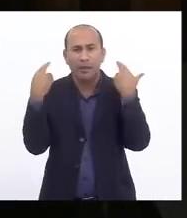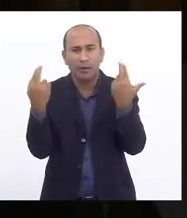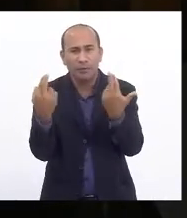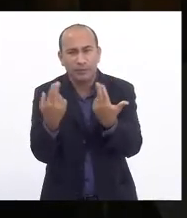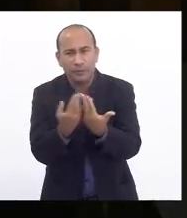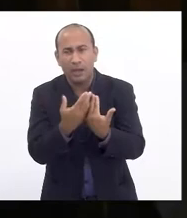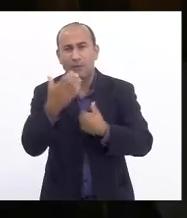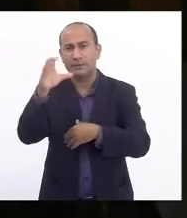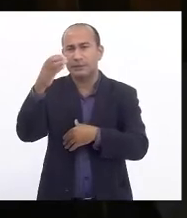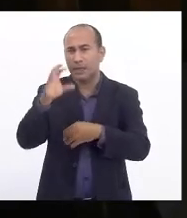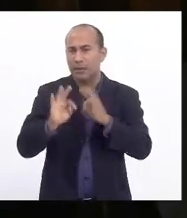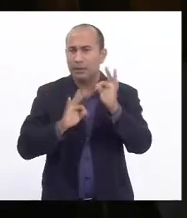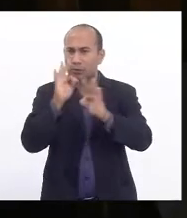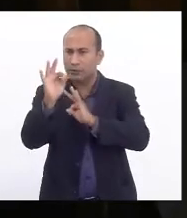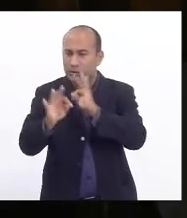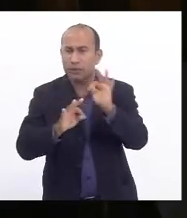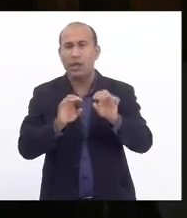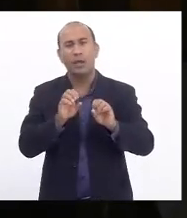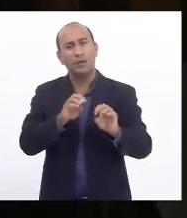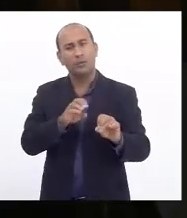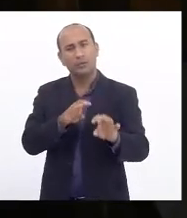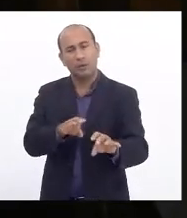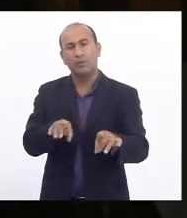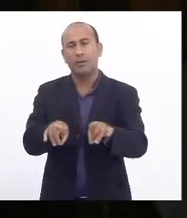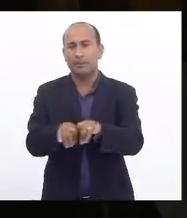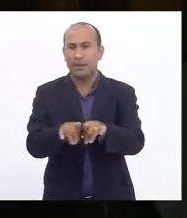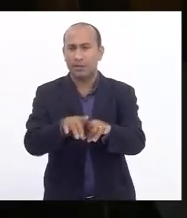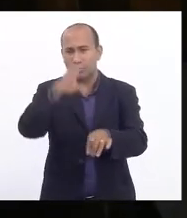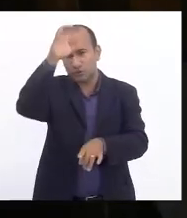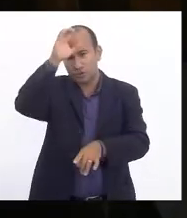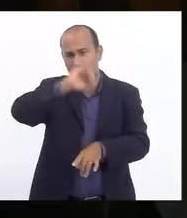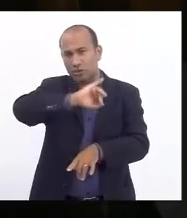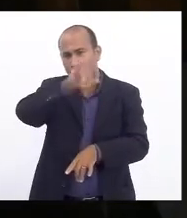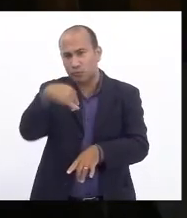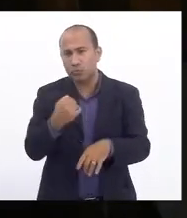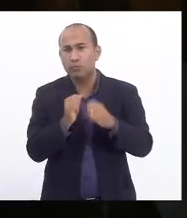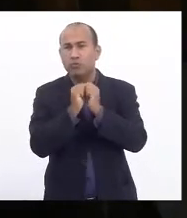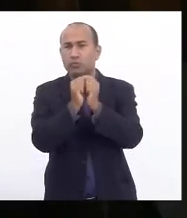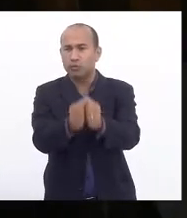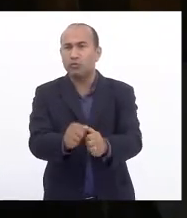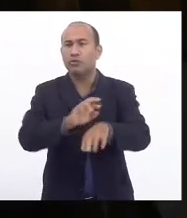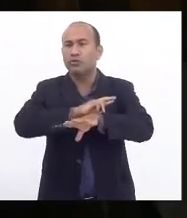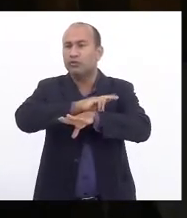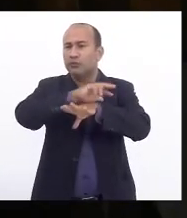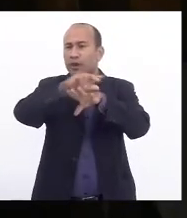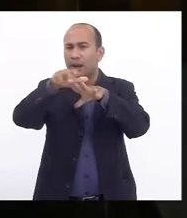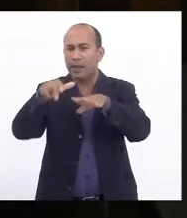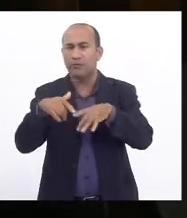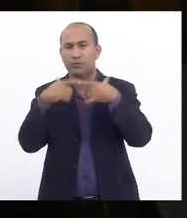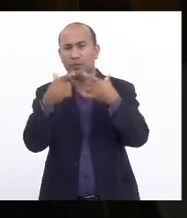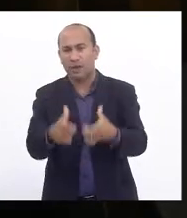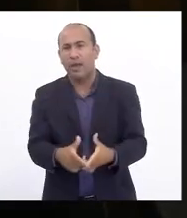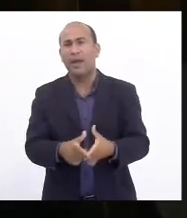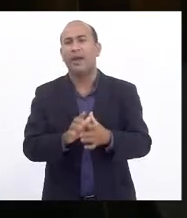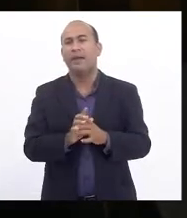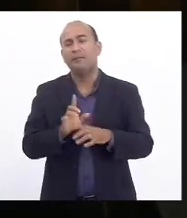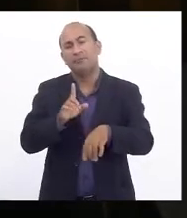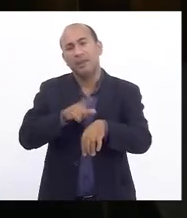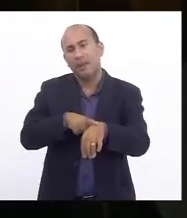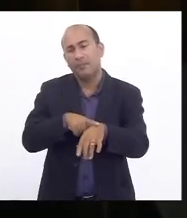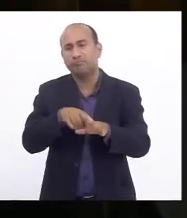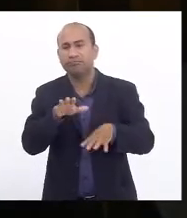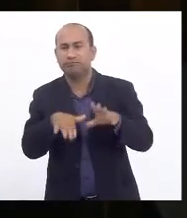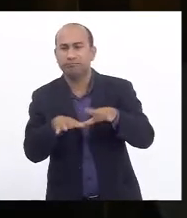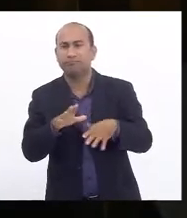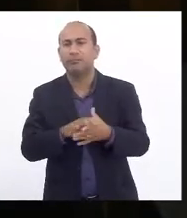Tecnologia da de educação tive com tia julho em diferentes comissões especiais permanentes e temporários